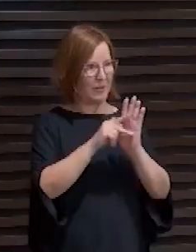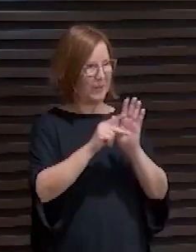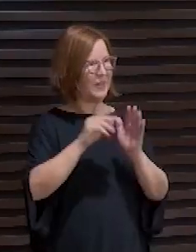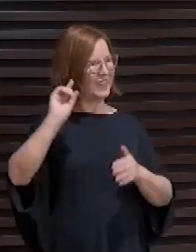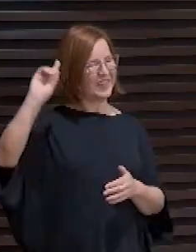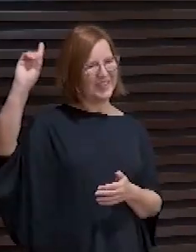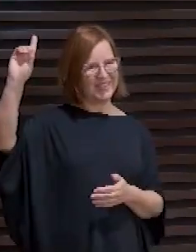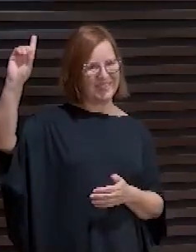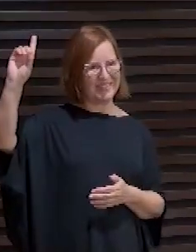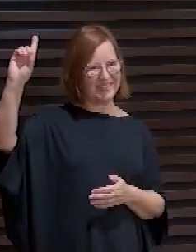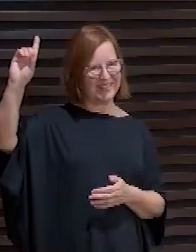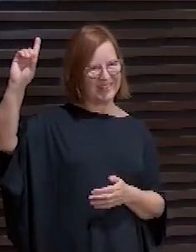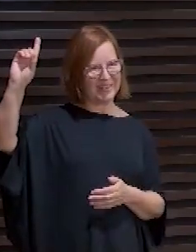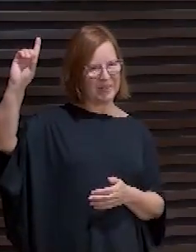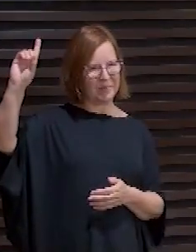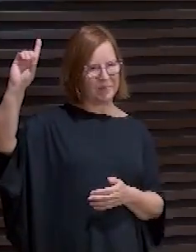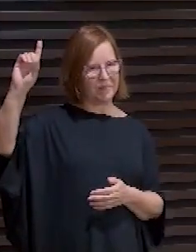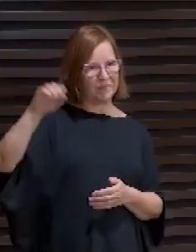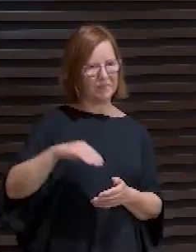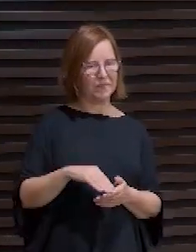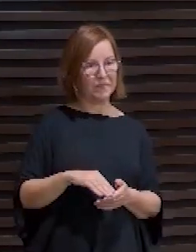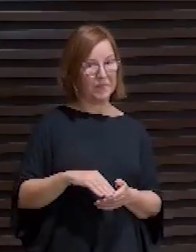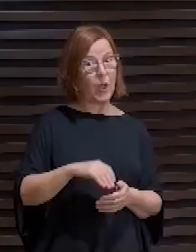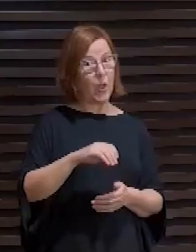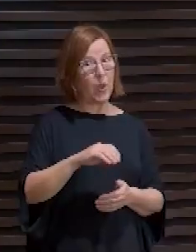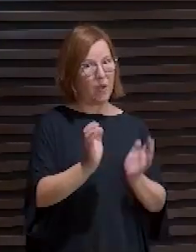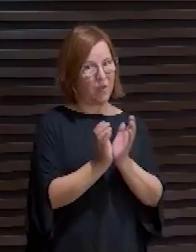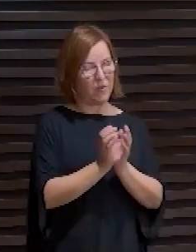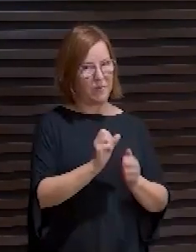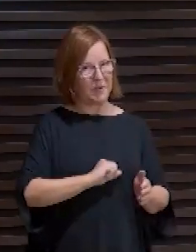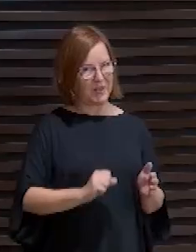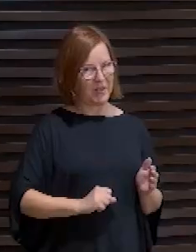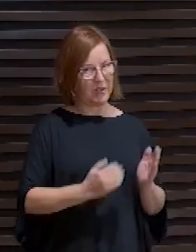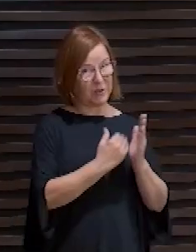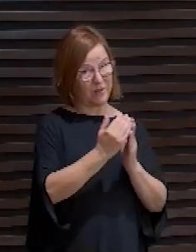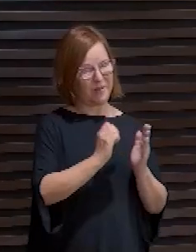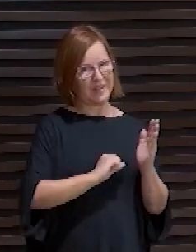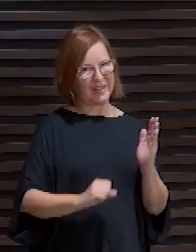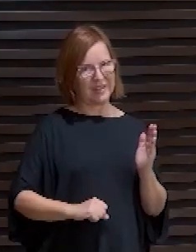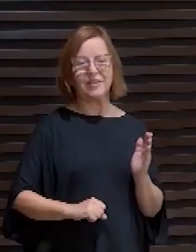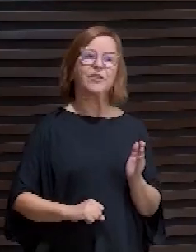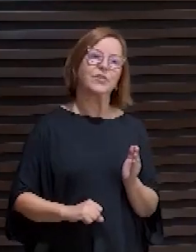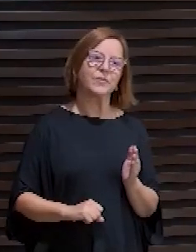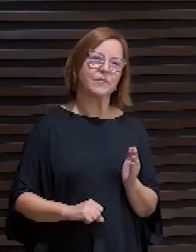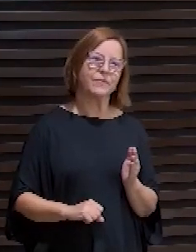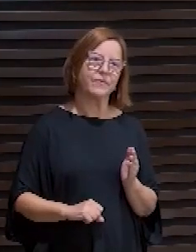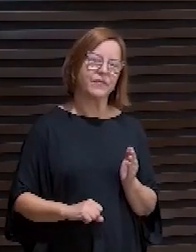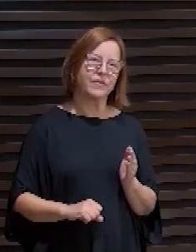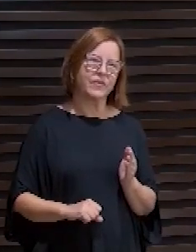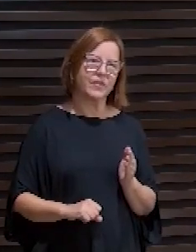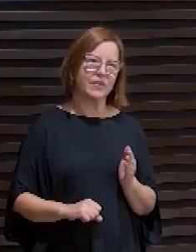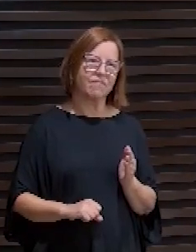Deus. Os sacerdotes e o sumo sacerdote, eles agiam como intermediários,